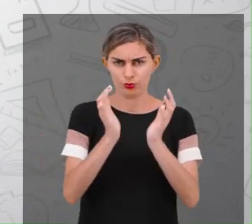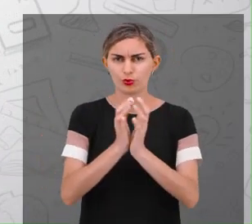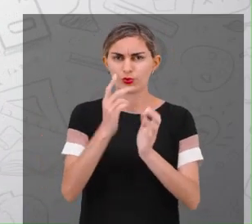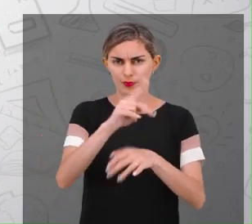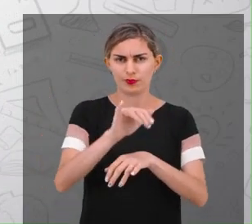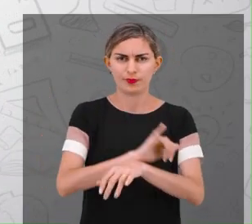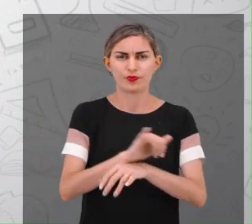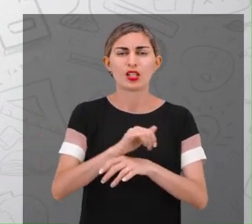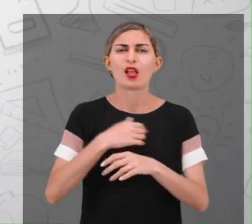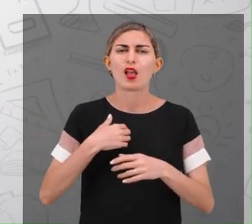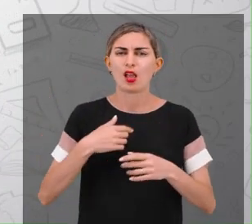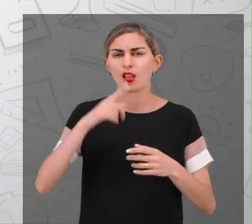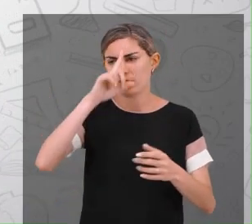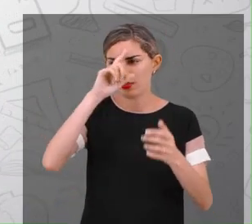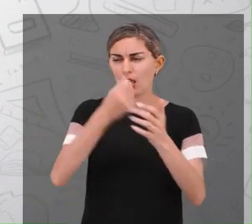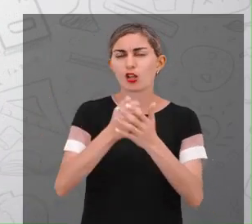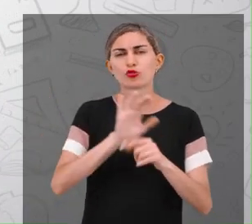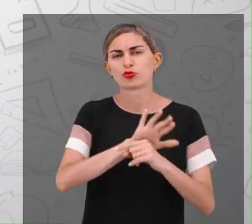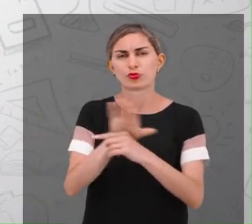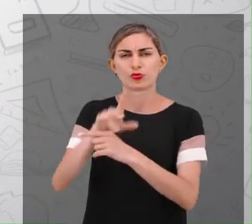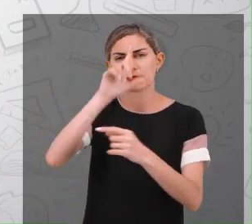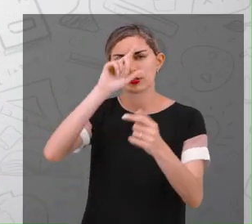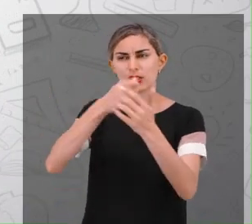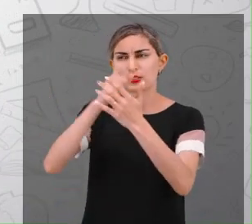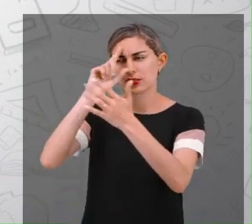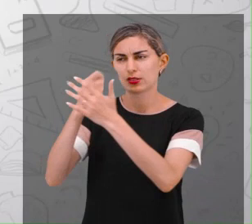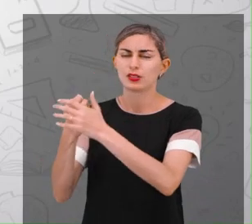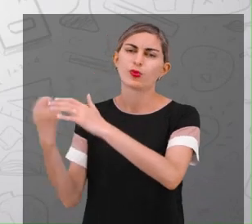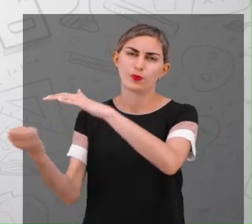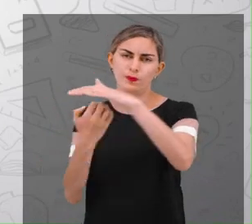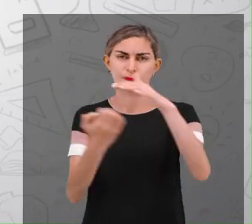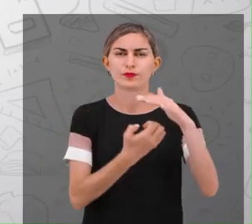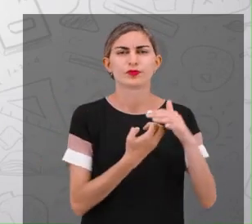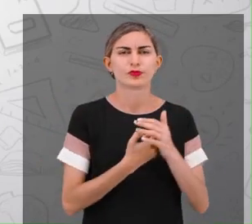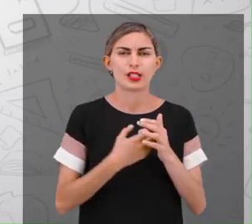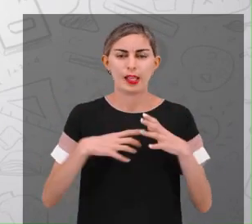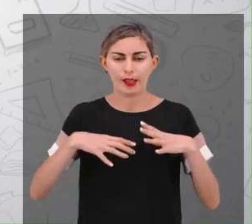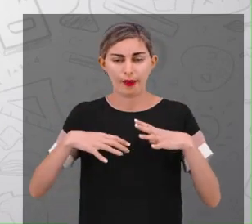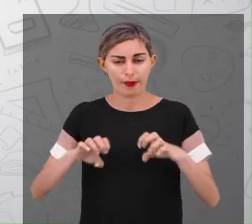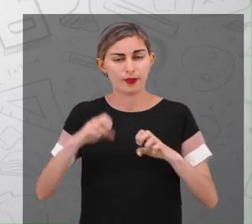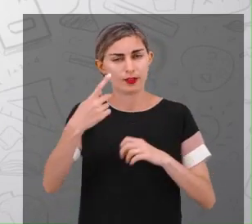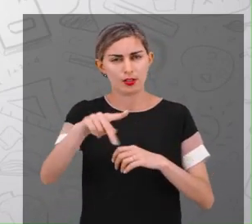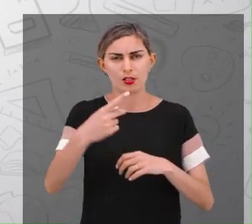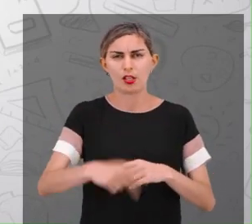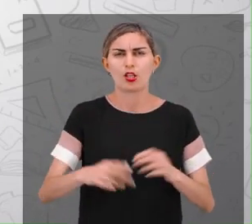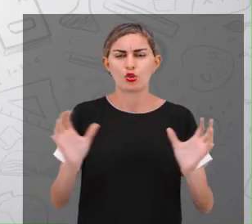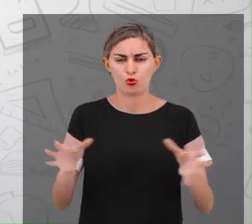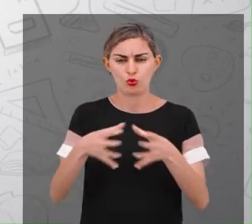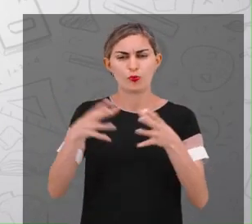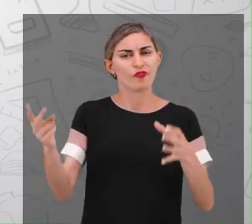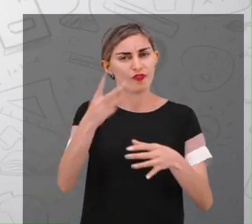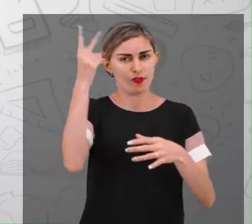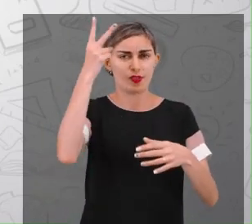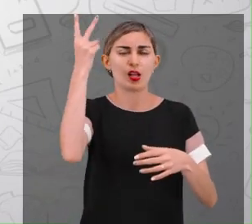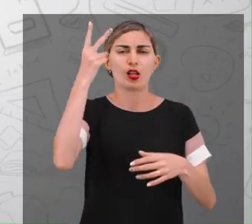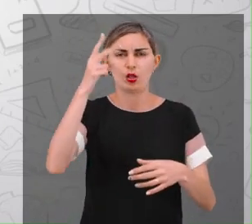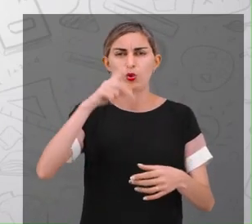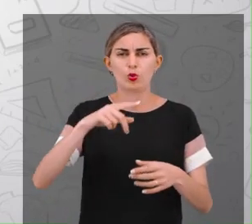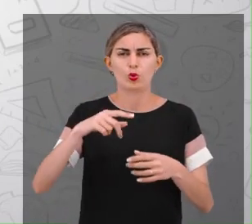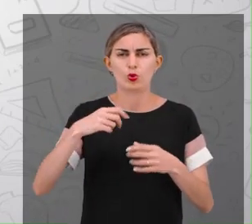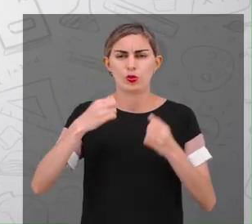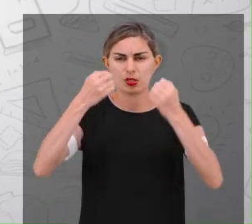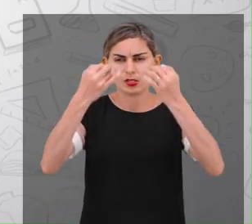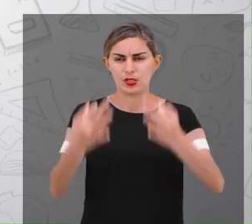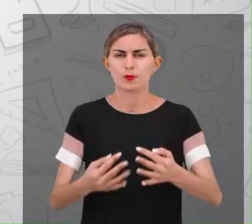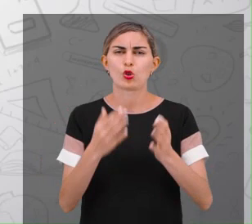que geralmente regem as decisões das organizações e a ética deles e os seus conjuntos de valores que determinam o